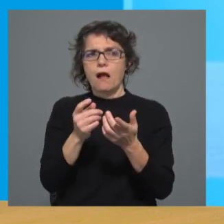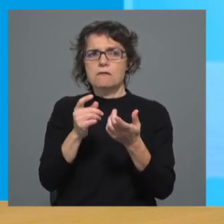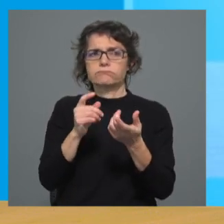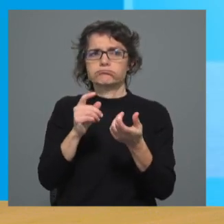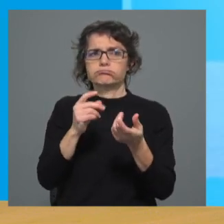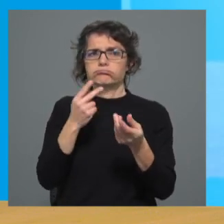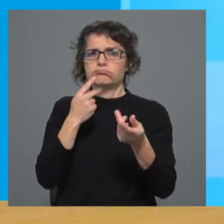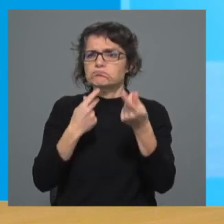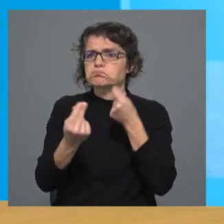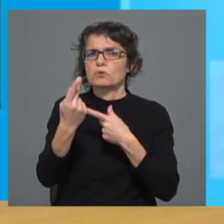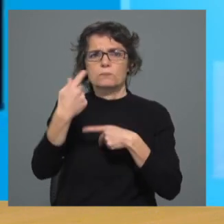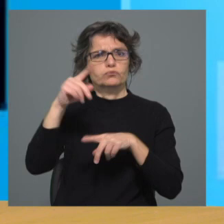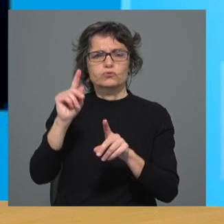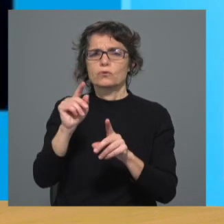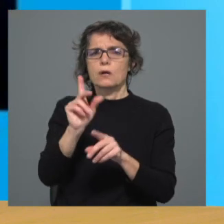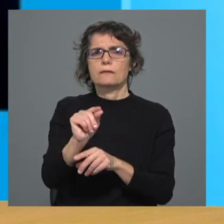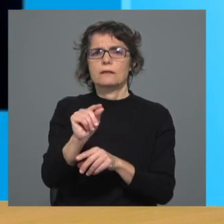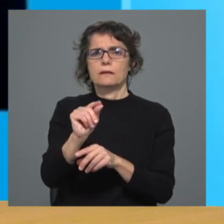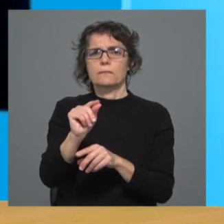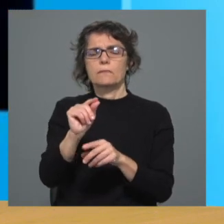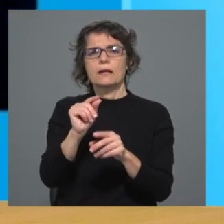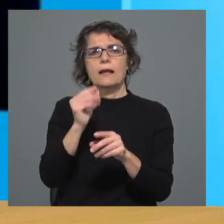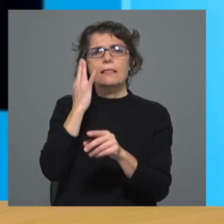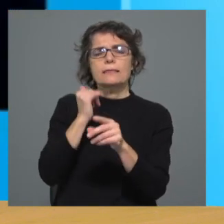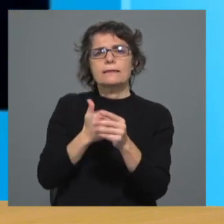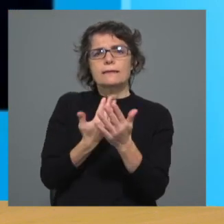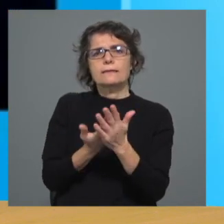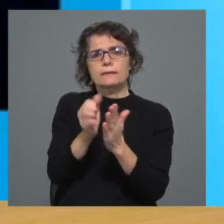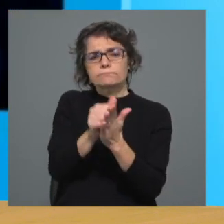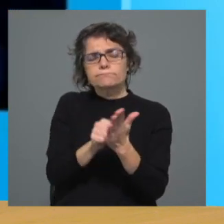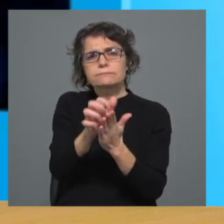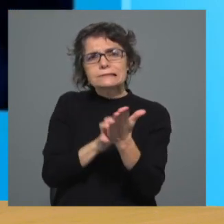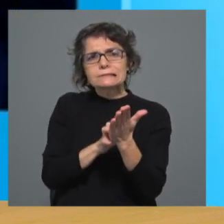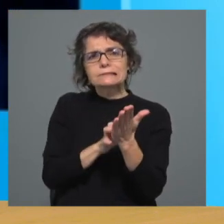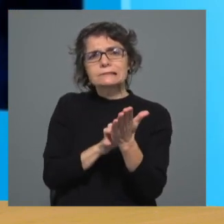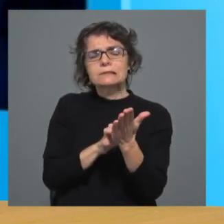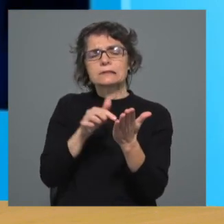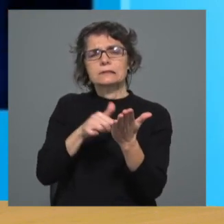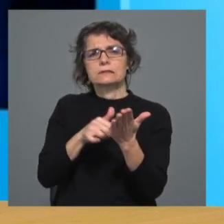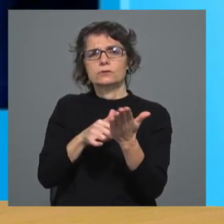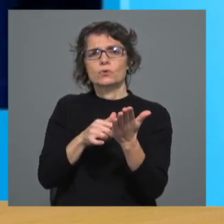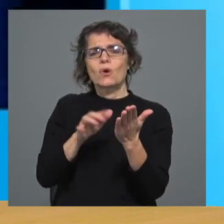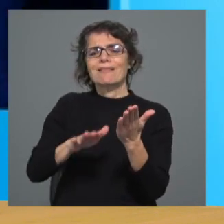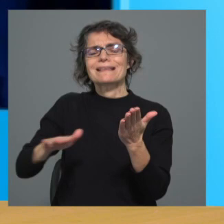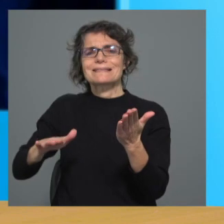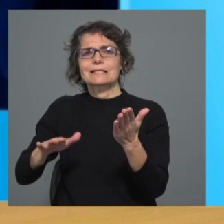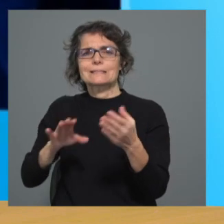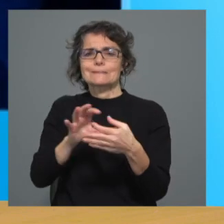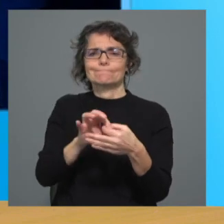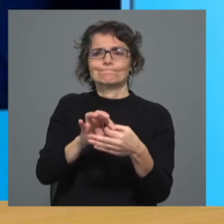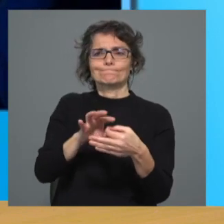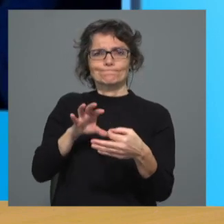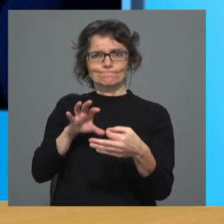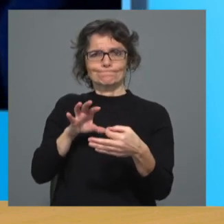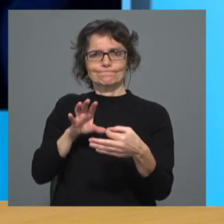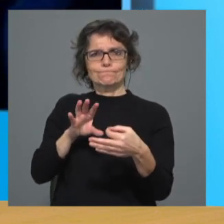despindo a doutrina e a mensagem sobre a Sagrada Escritura das questões científicas e procurando situá-la